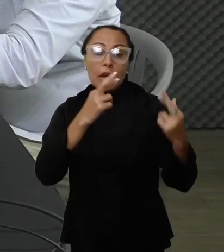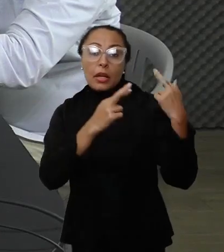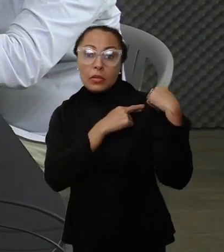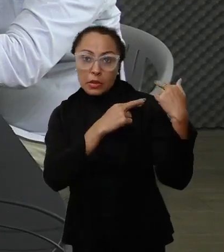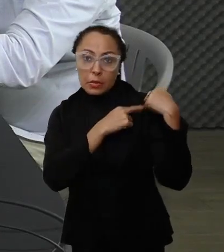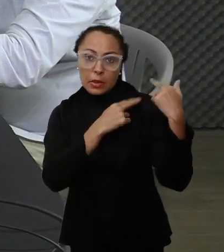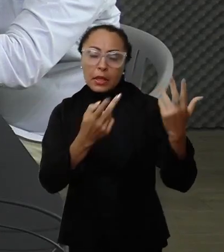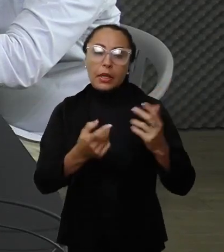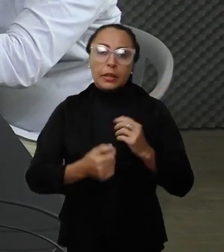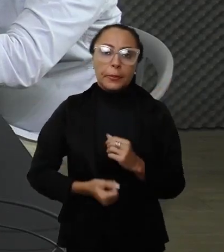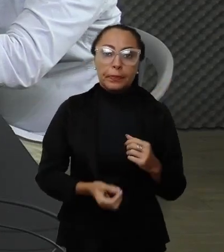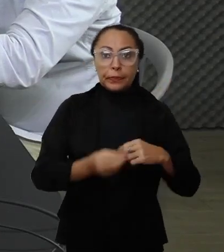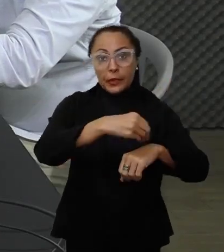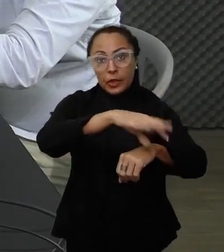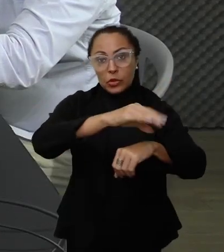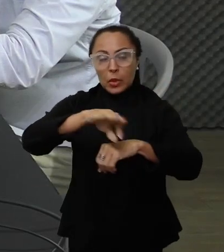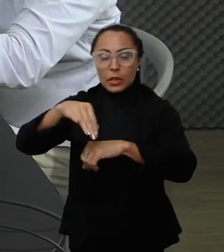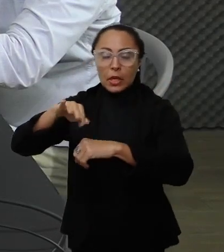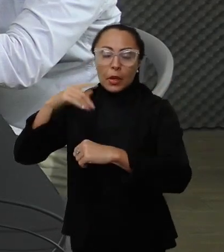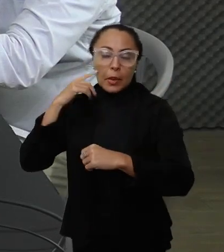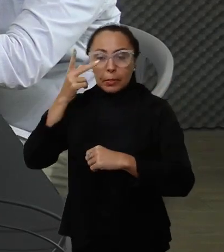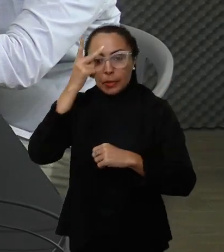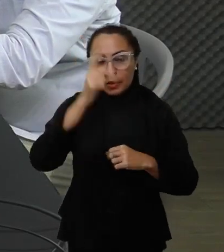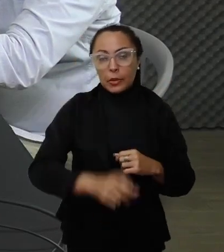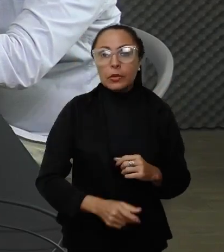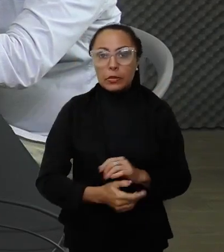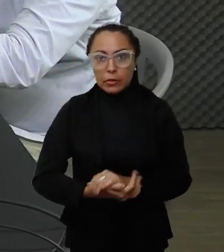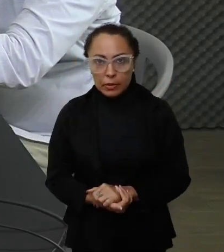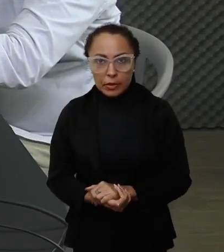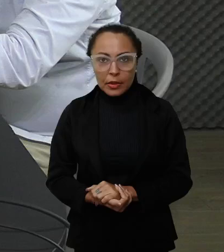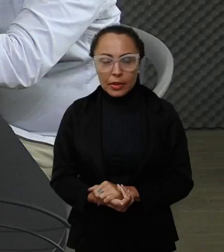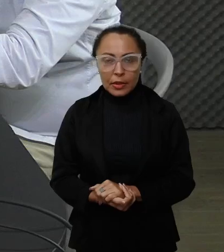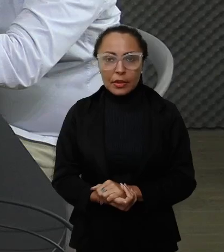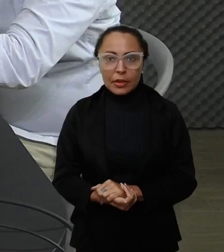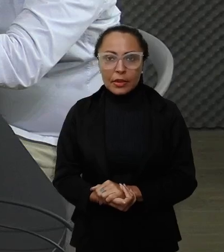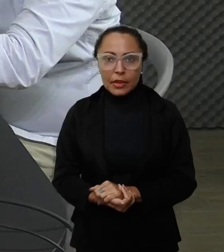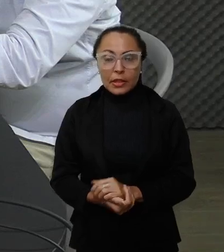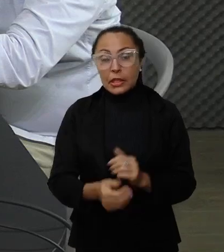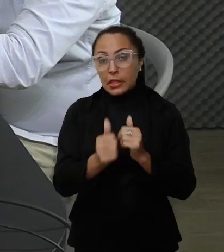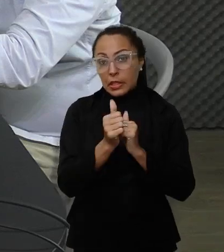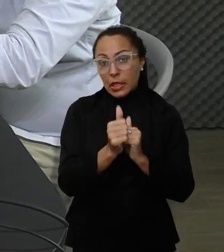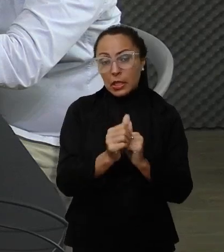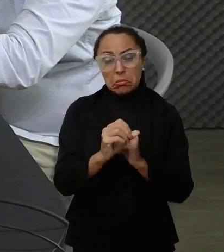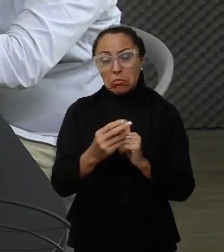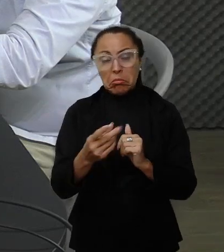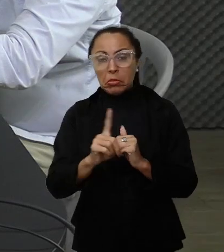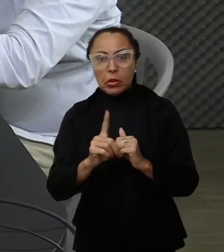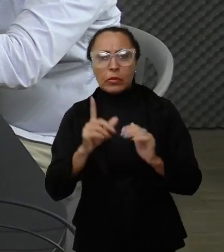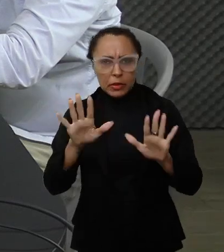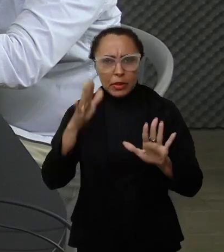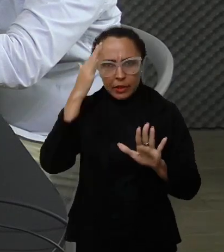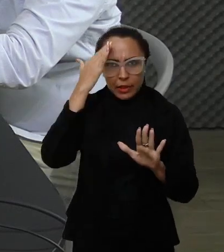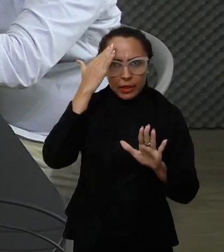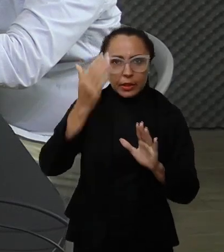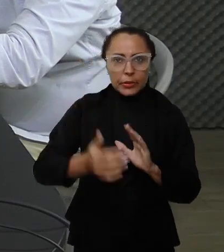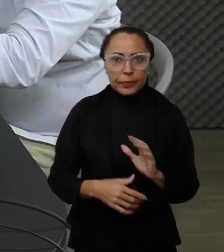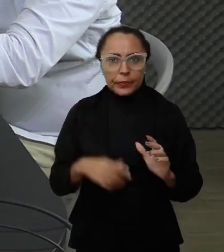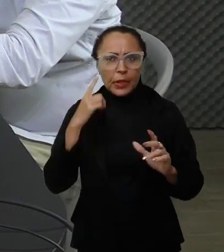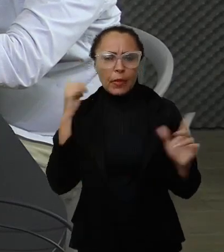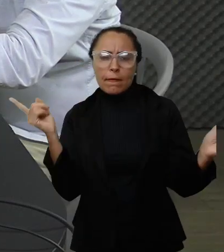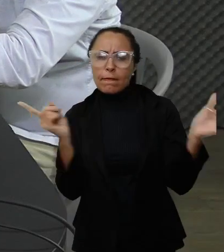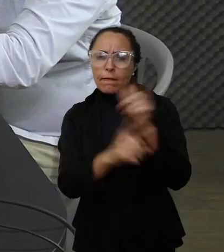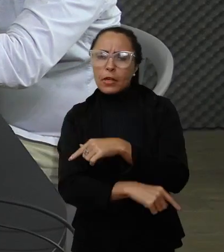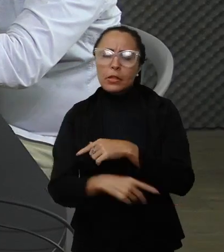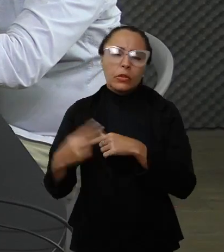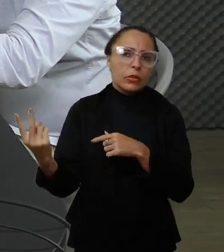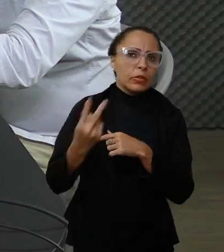responsabilidade, repassar a responsabilidade a essa pessoa de seguir ou não? Aham, Você entende que é uma entendo. inversão de valores.